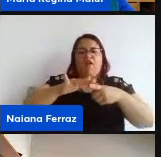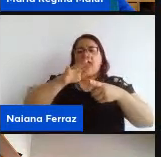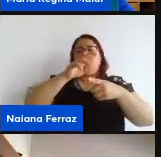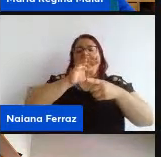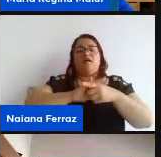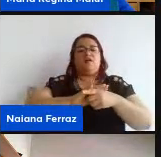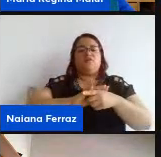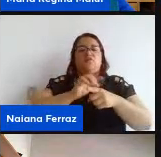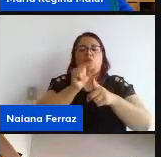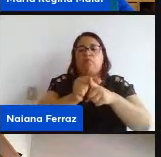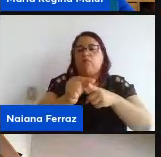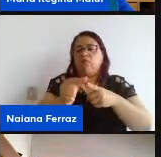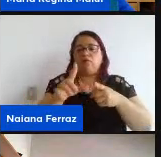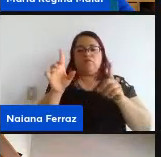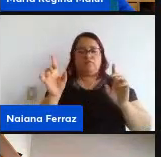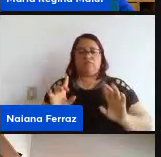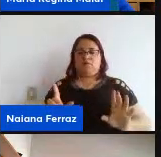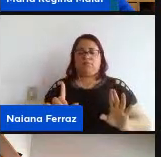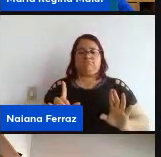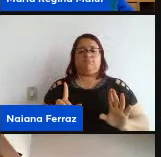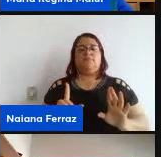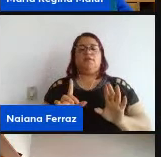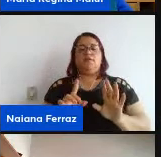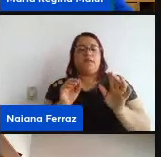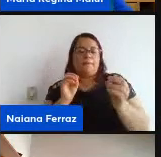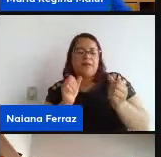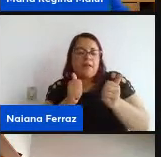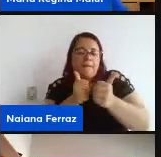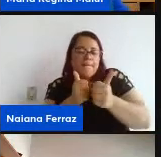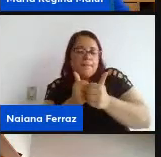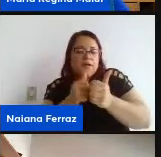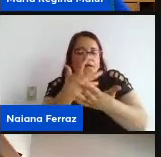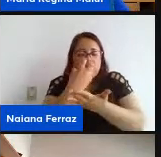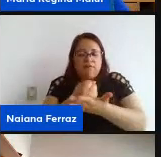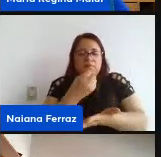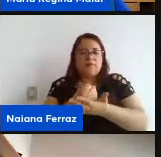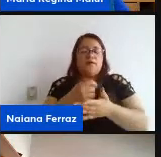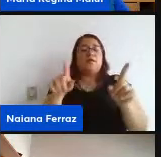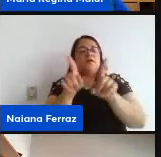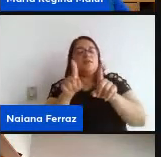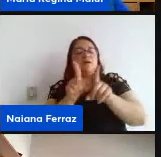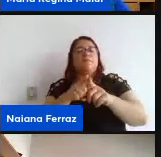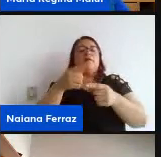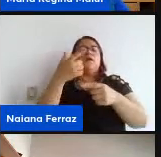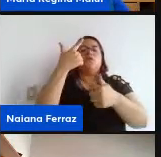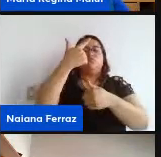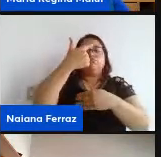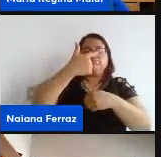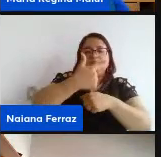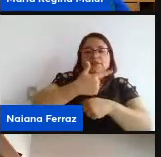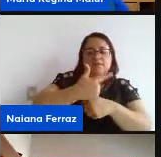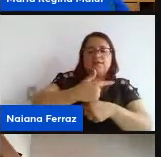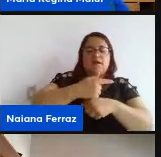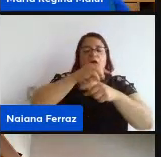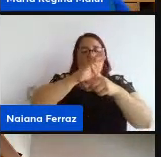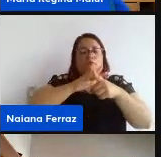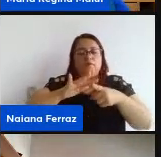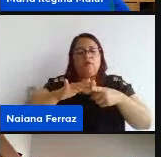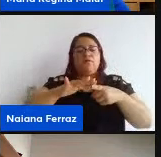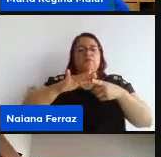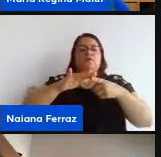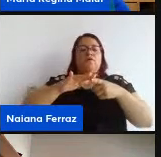mais próximo ali do nível da alfabetização, mas também do lexical morfológico, do sintático semântico, e também